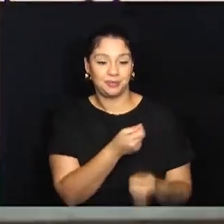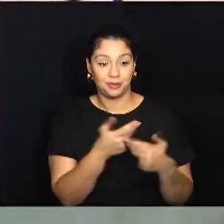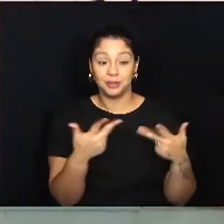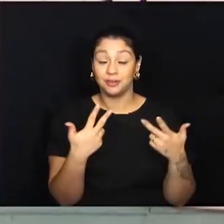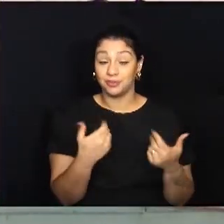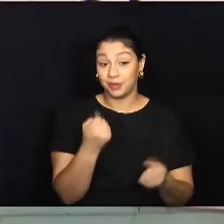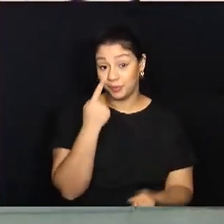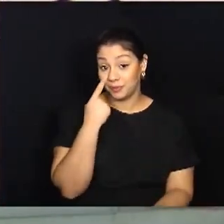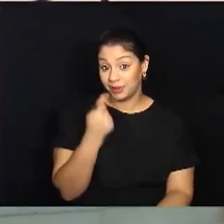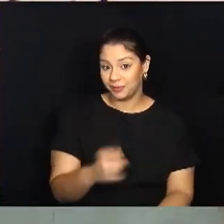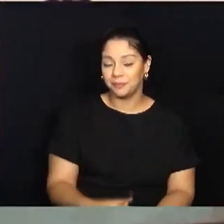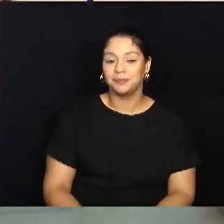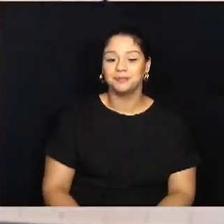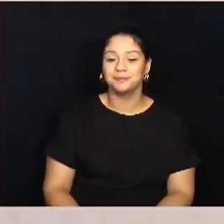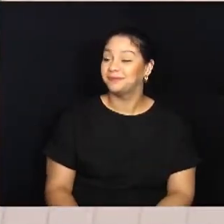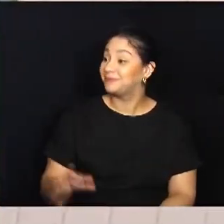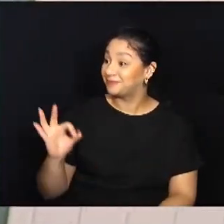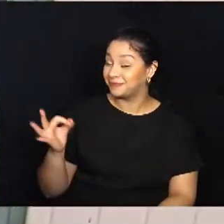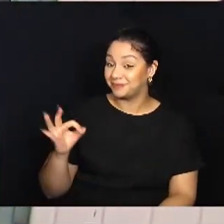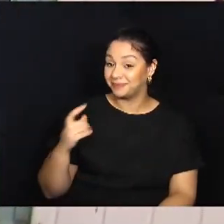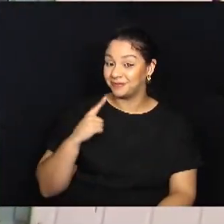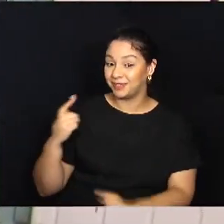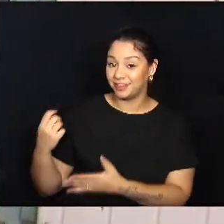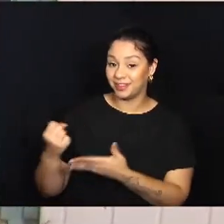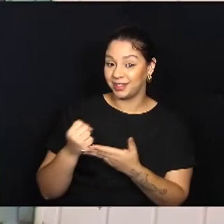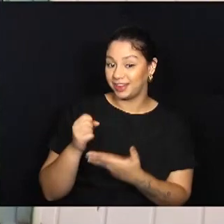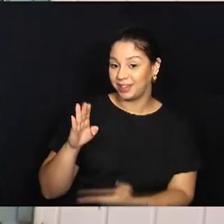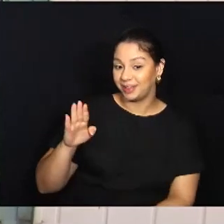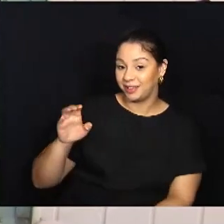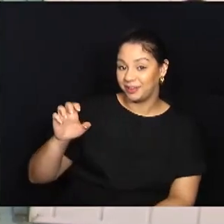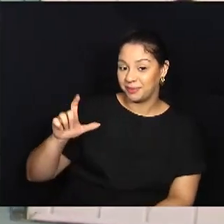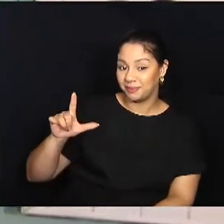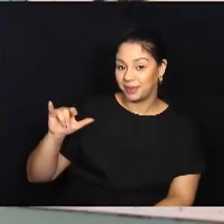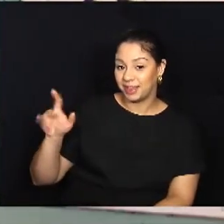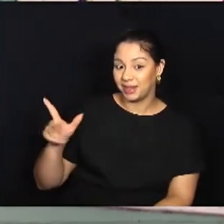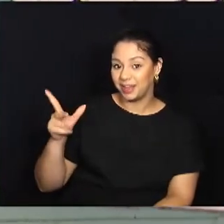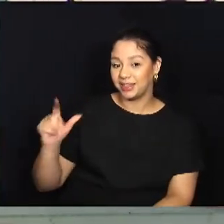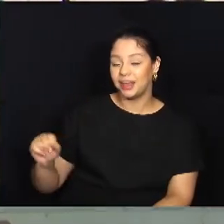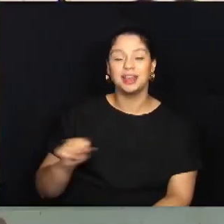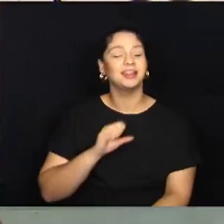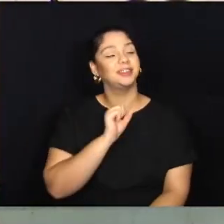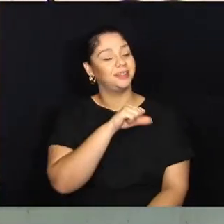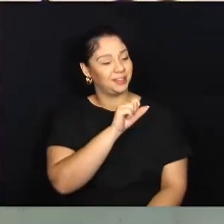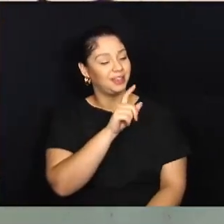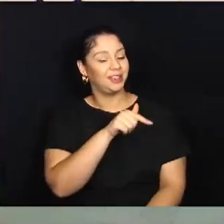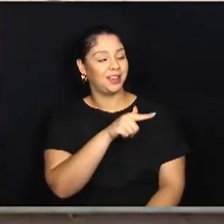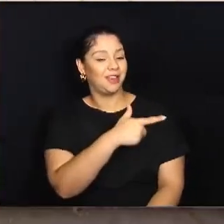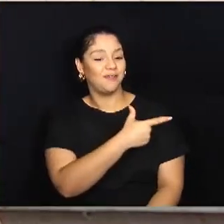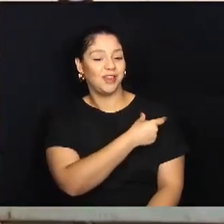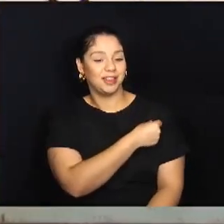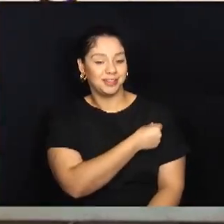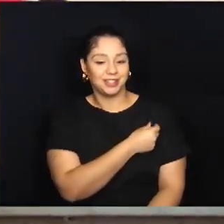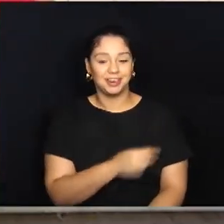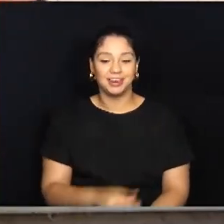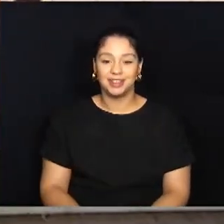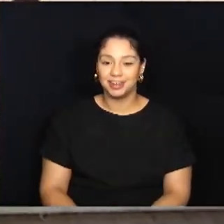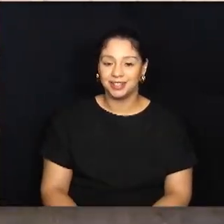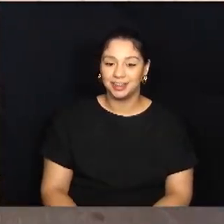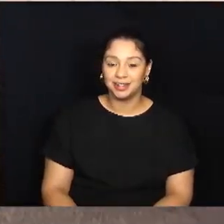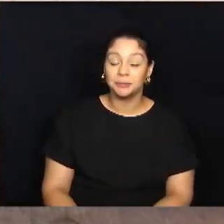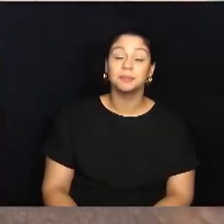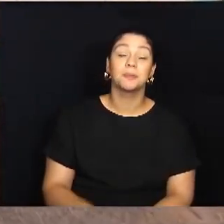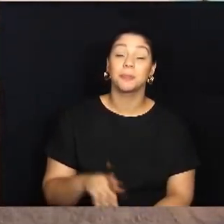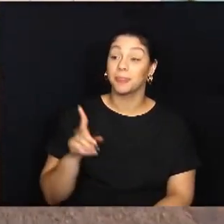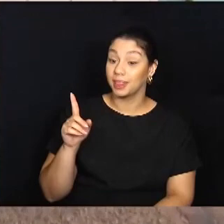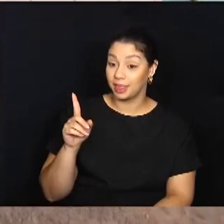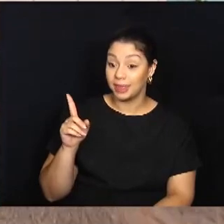só. E aí, tudo bem? Veio trazer a Belinha? Vim trazer a Belinha para estar tomando vacina. Vem aqui, Belinha. Qual a importância